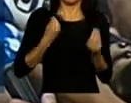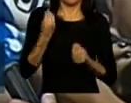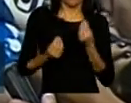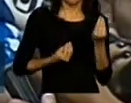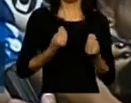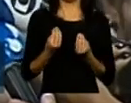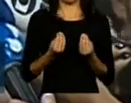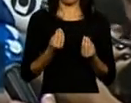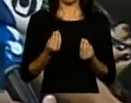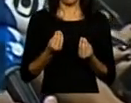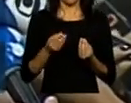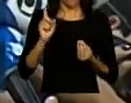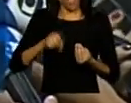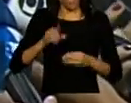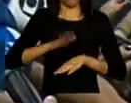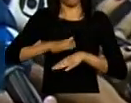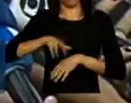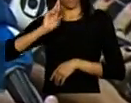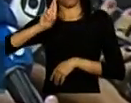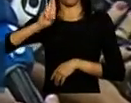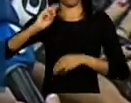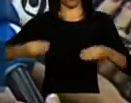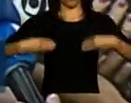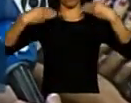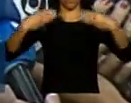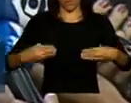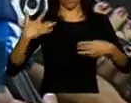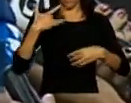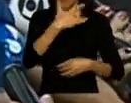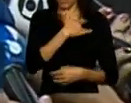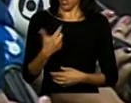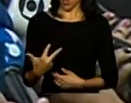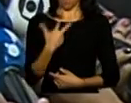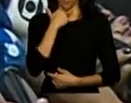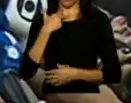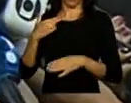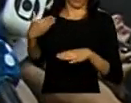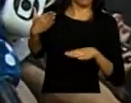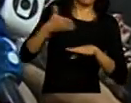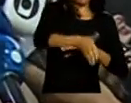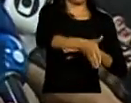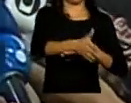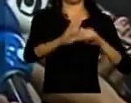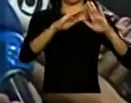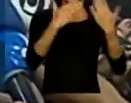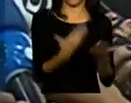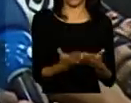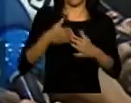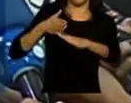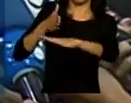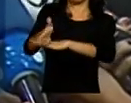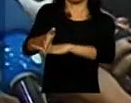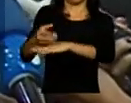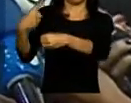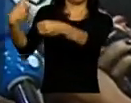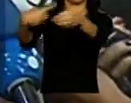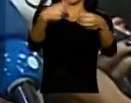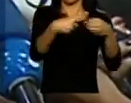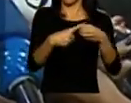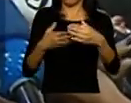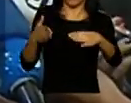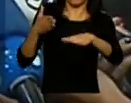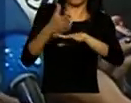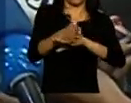Municípios é essa é o papel do Ministério da Saúde eu não posso entrar dentro da escola no município não posso entrada na escola particular